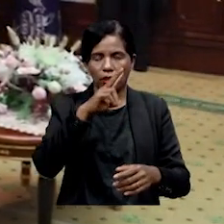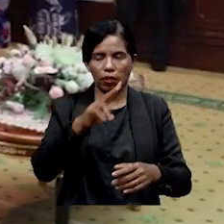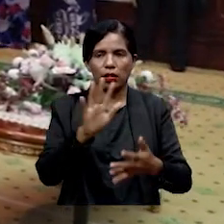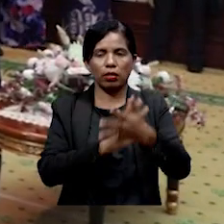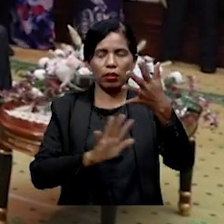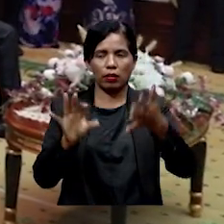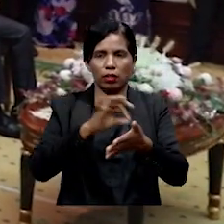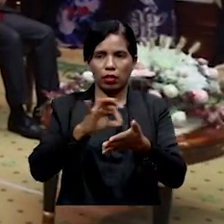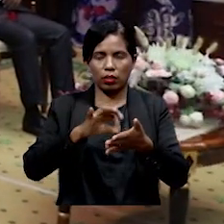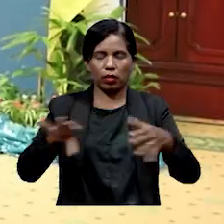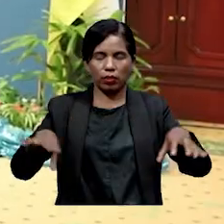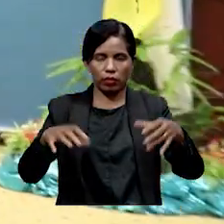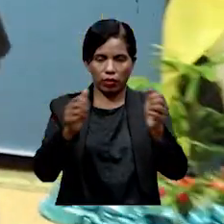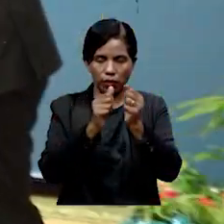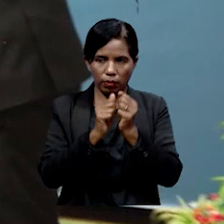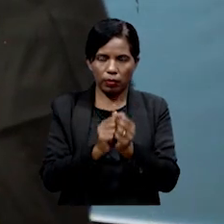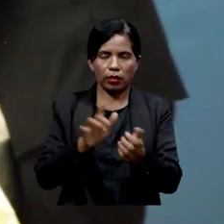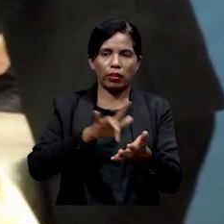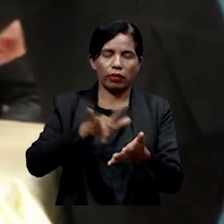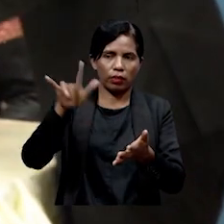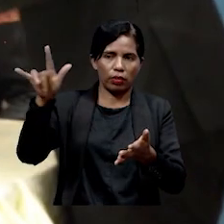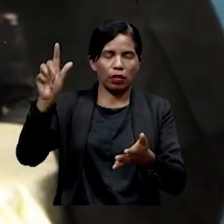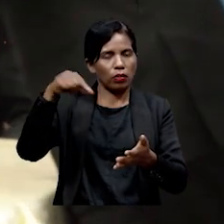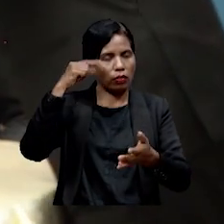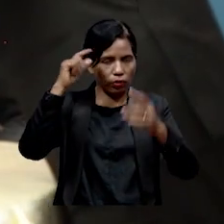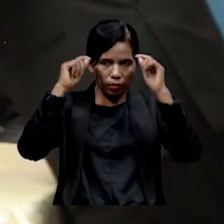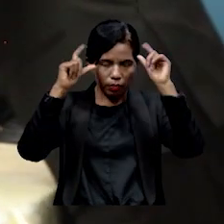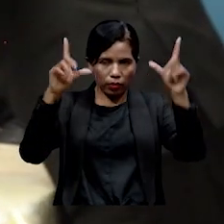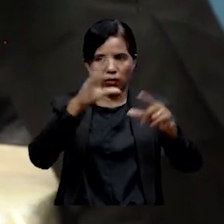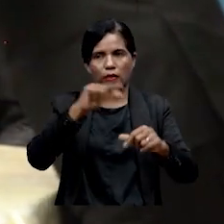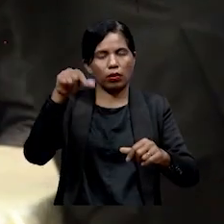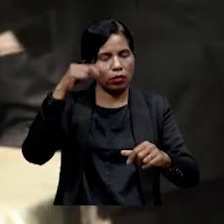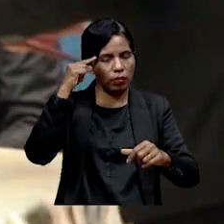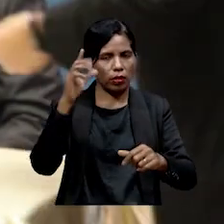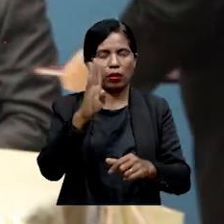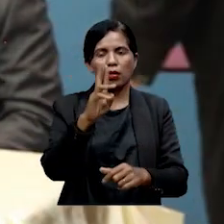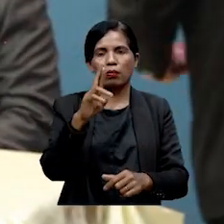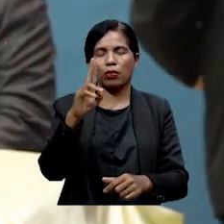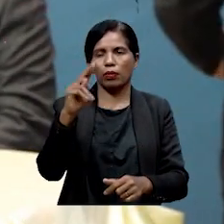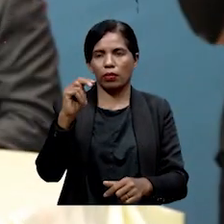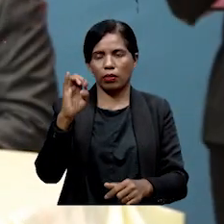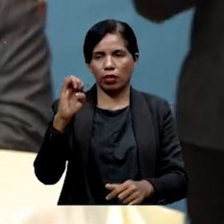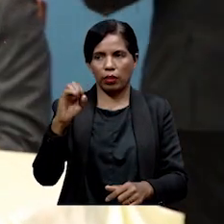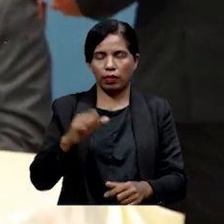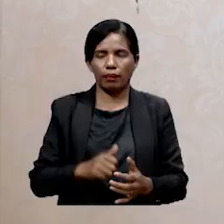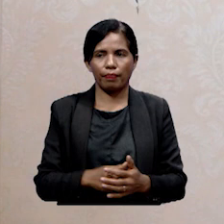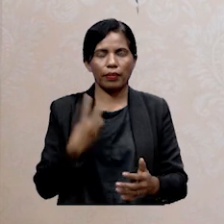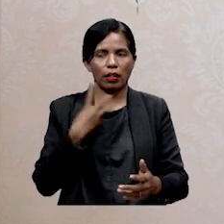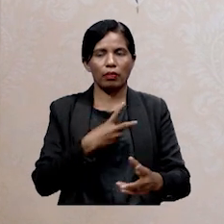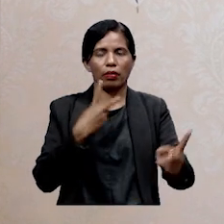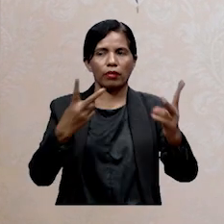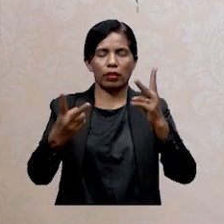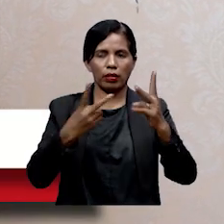cerimonia assinatura acordo serviço aéreo entre governo Timor-Leste e no governo Brunei. A minha visita de trabalho e de